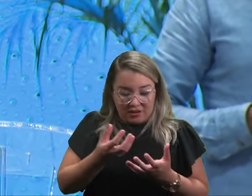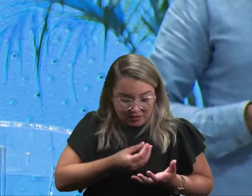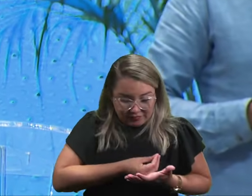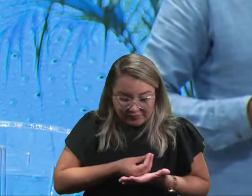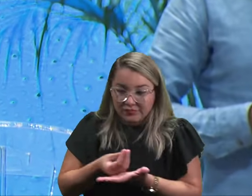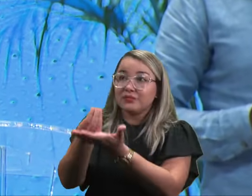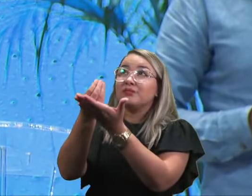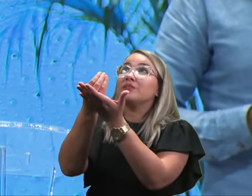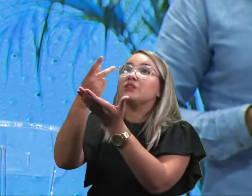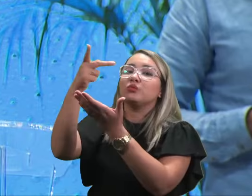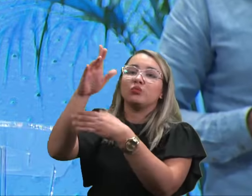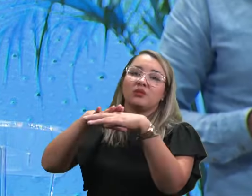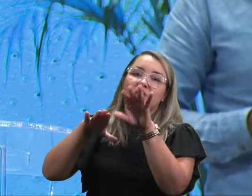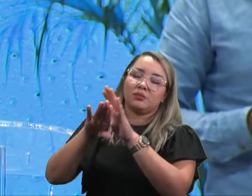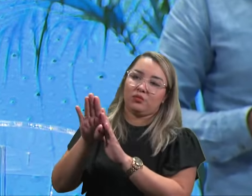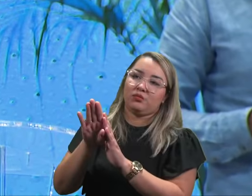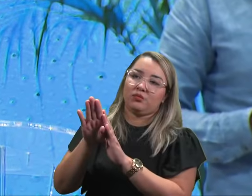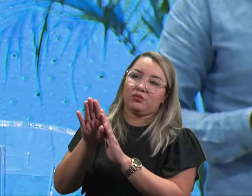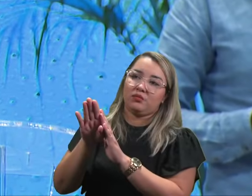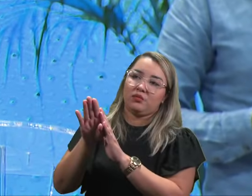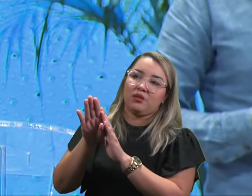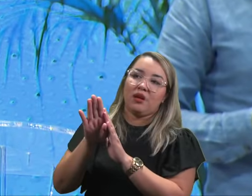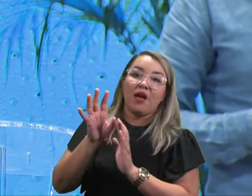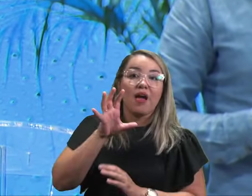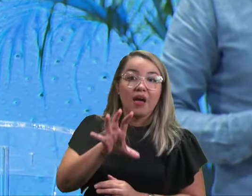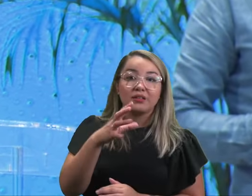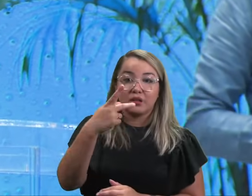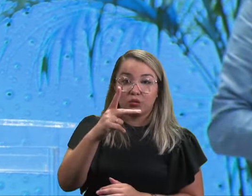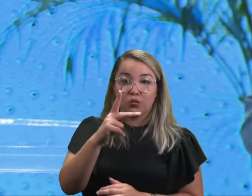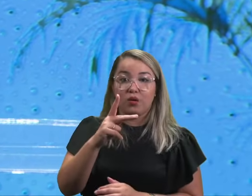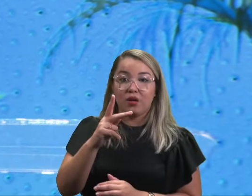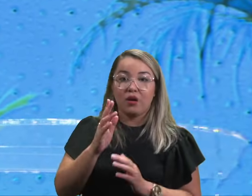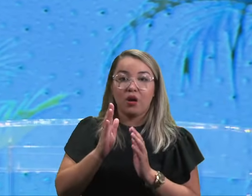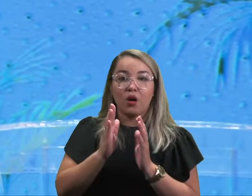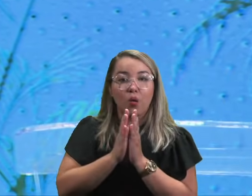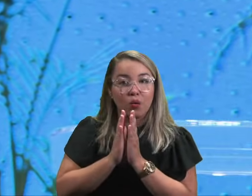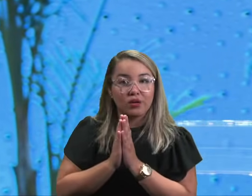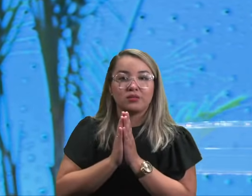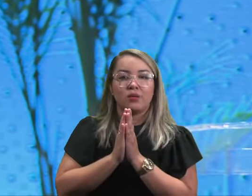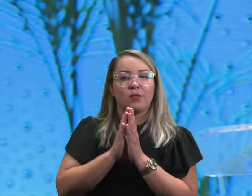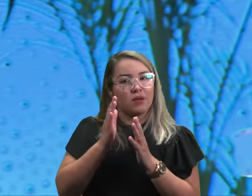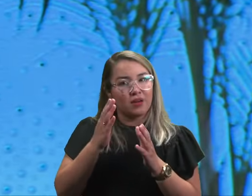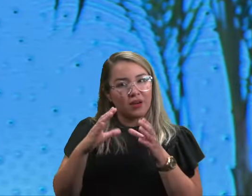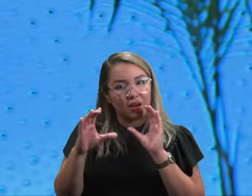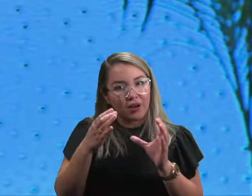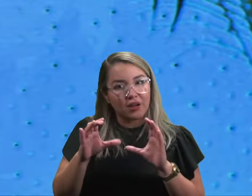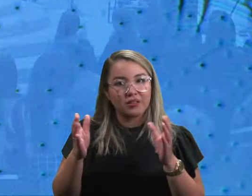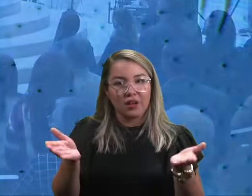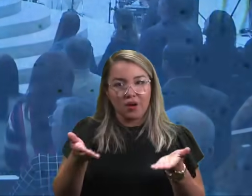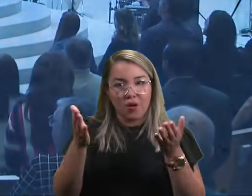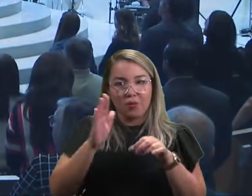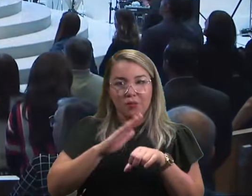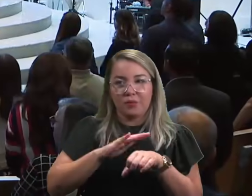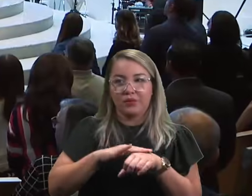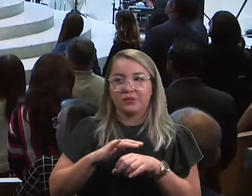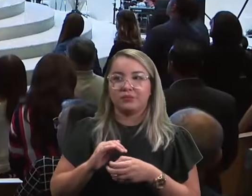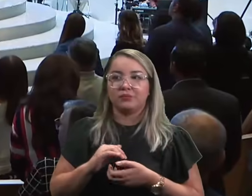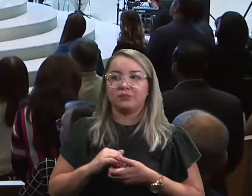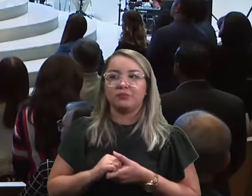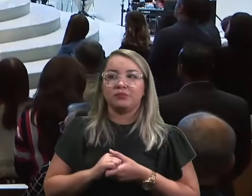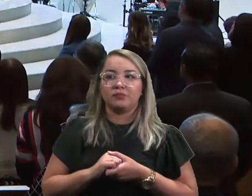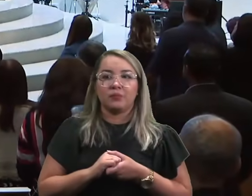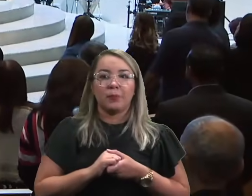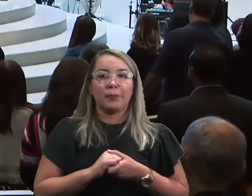mãos. Se essa é a tua oração, cante com todo o teu coração nesse momento.